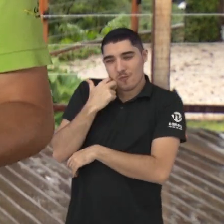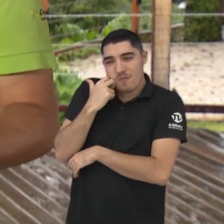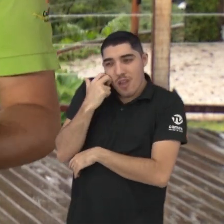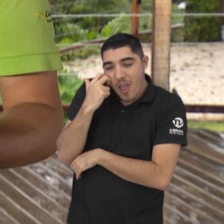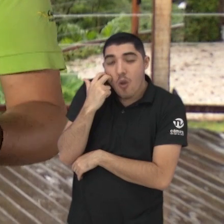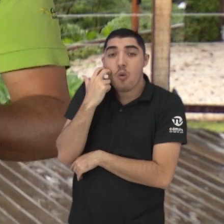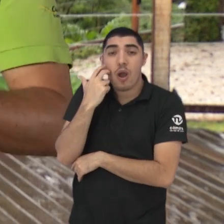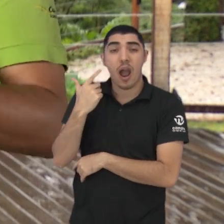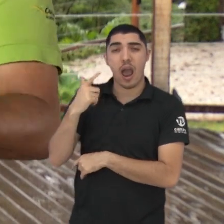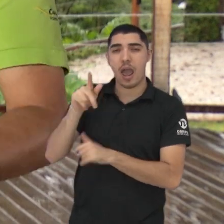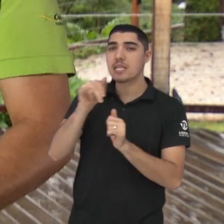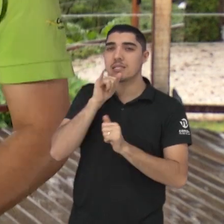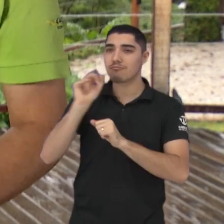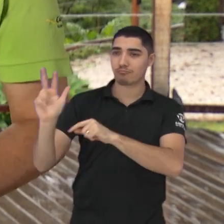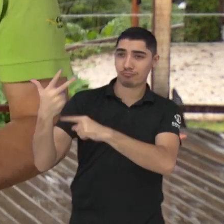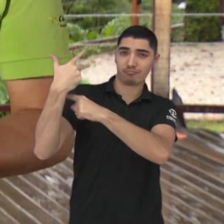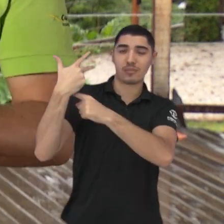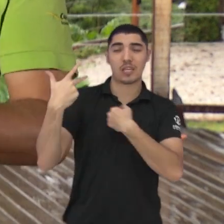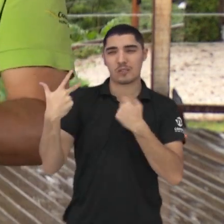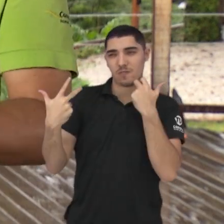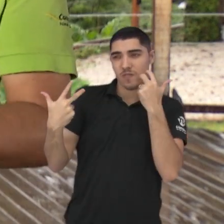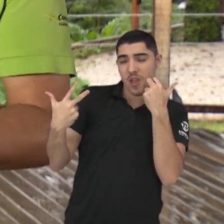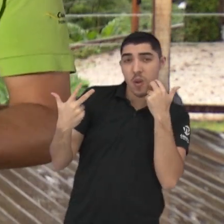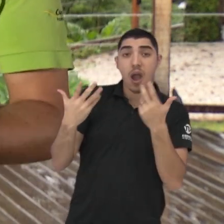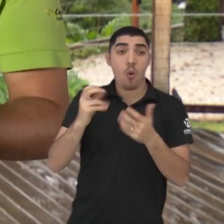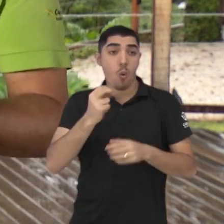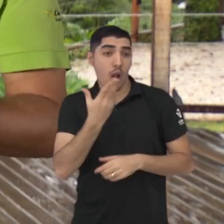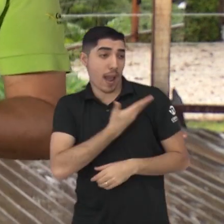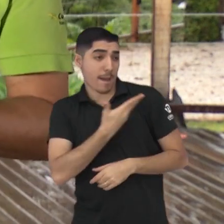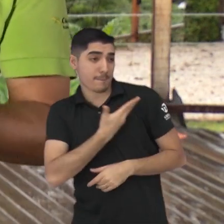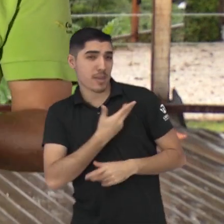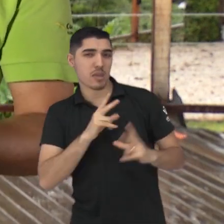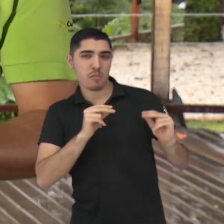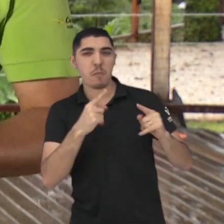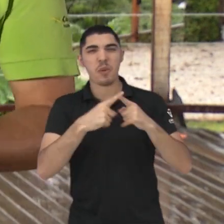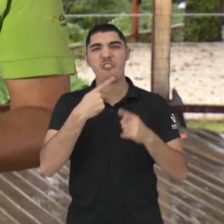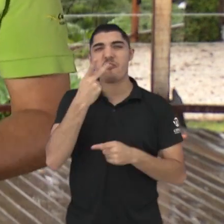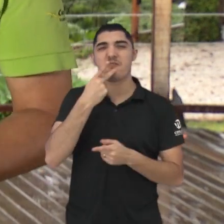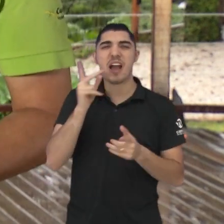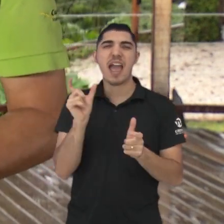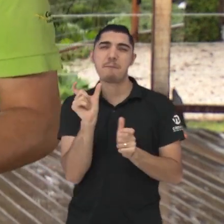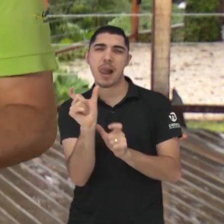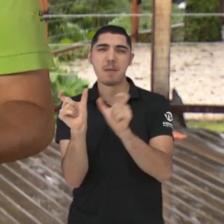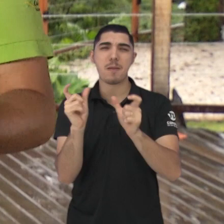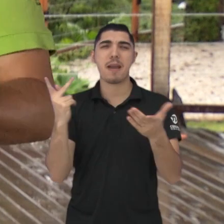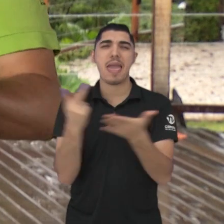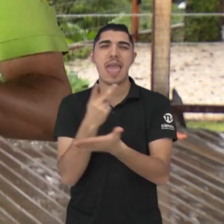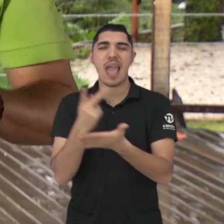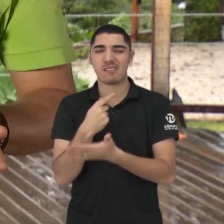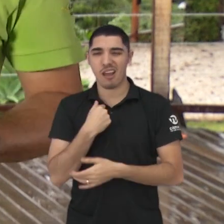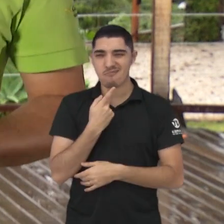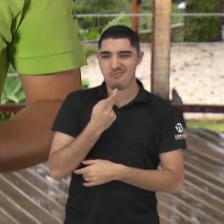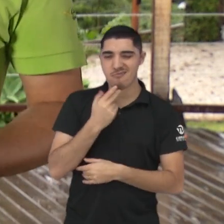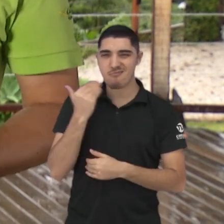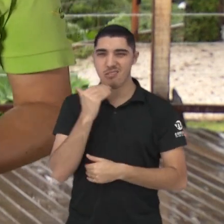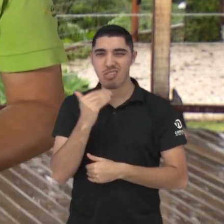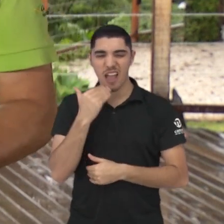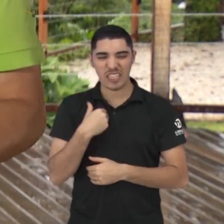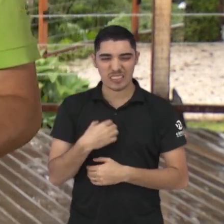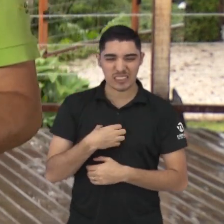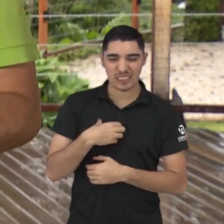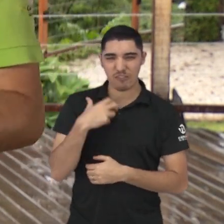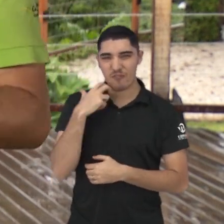então ficar na frente de uma câmera, conversar com os amigos por causa do porteiro, portão, a gente fica meio acuado, meio